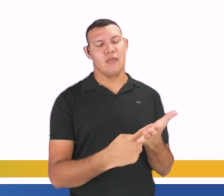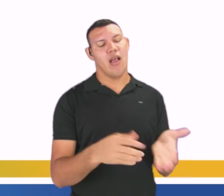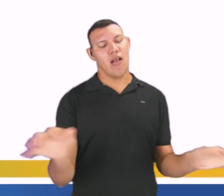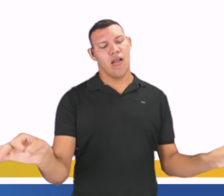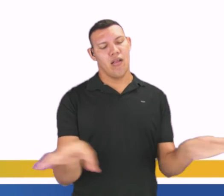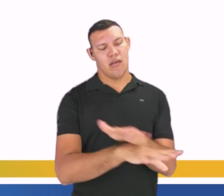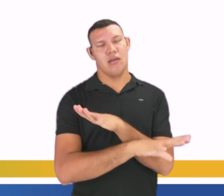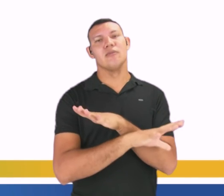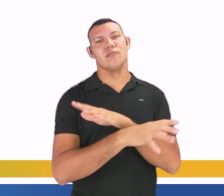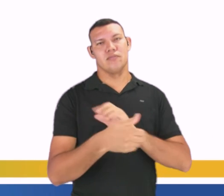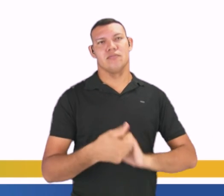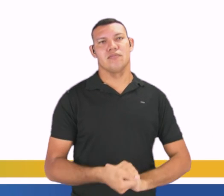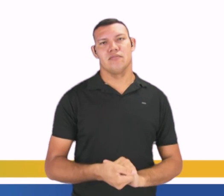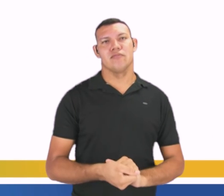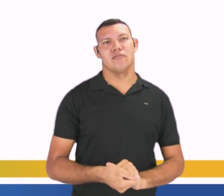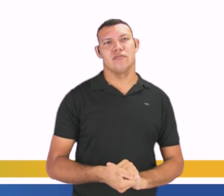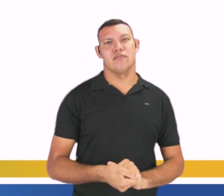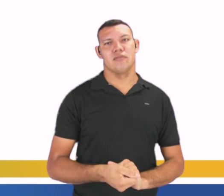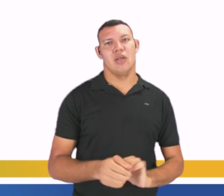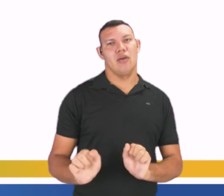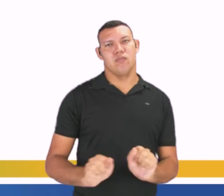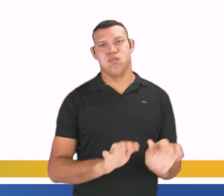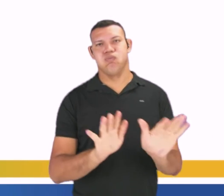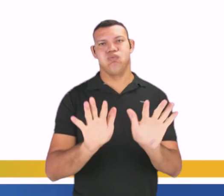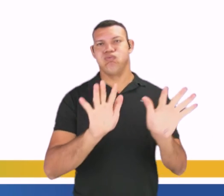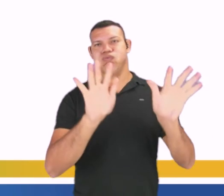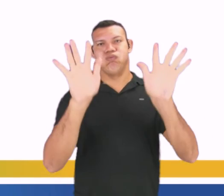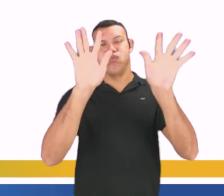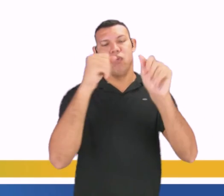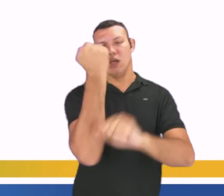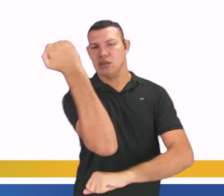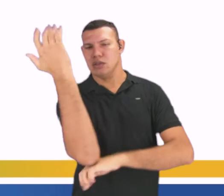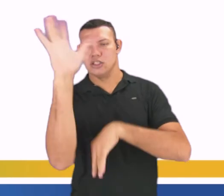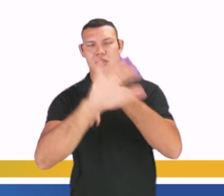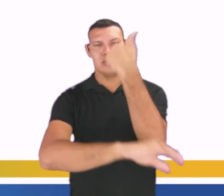dessa emissão de gases para o meio ambiente.